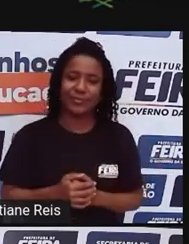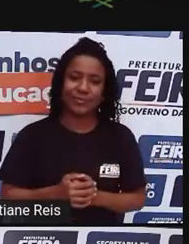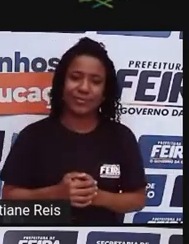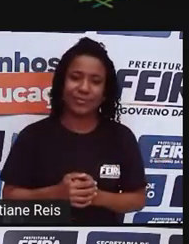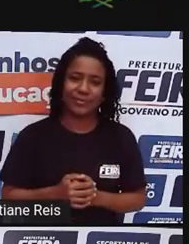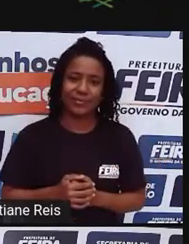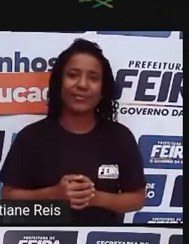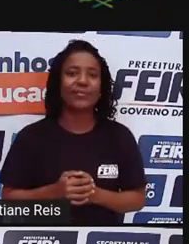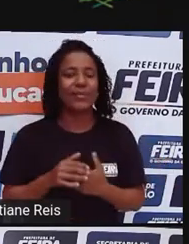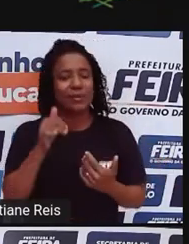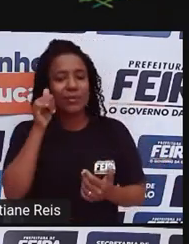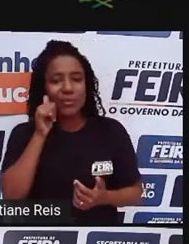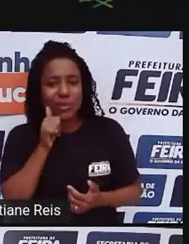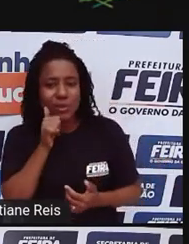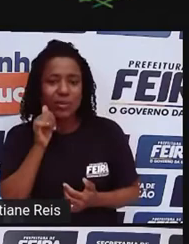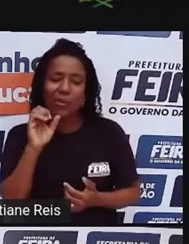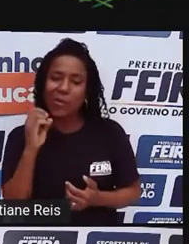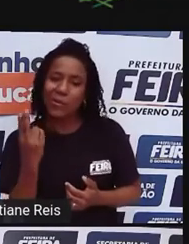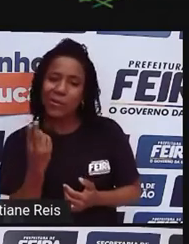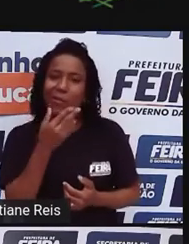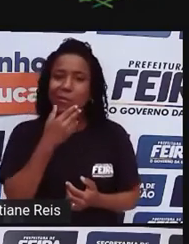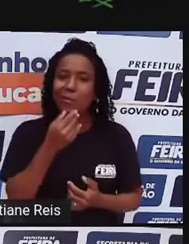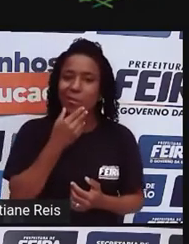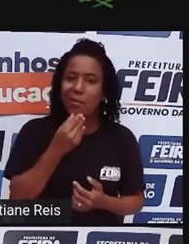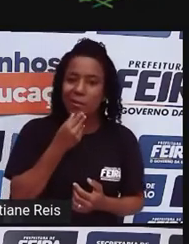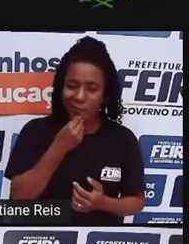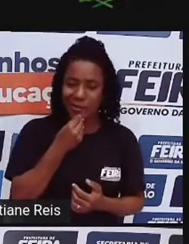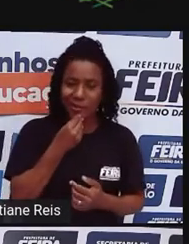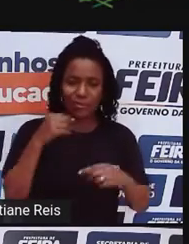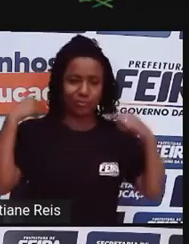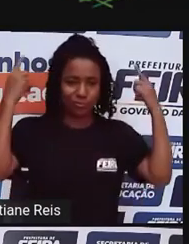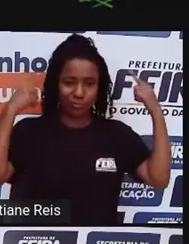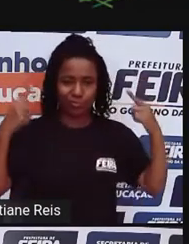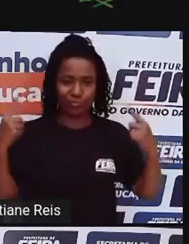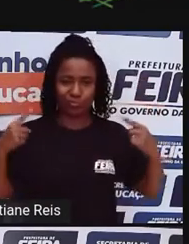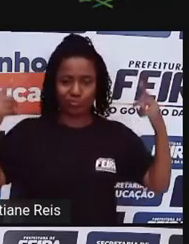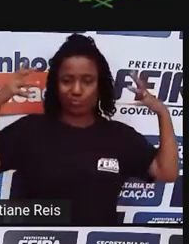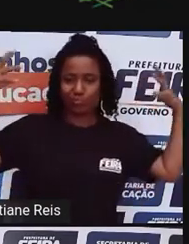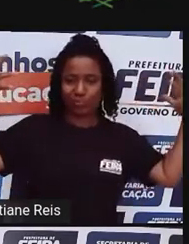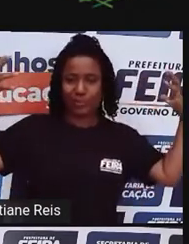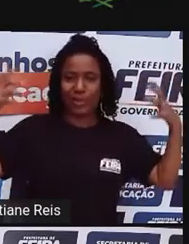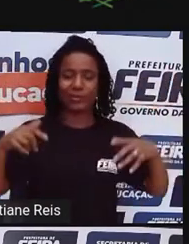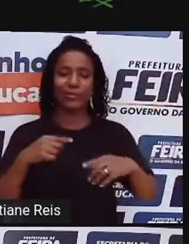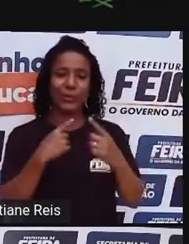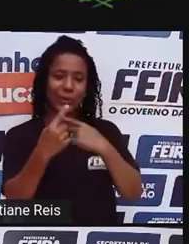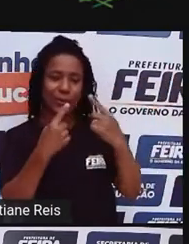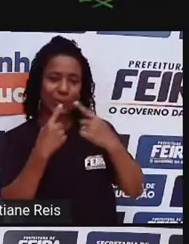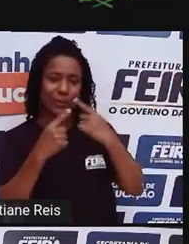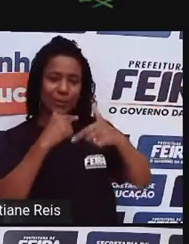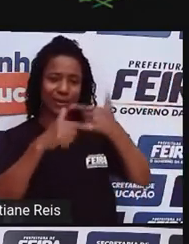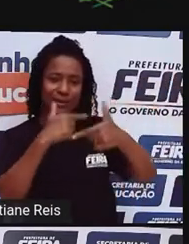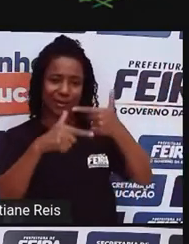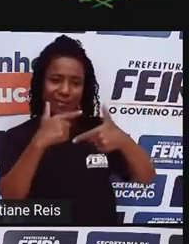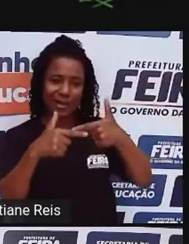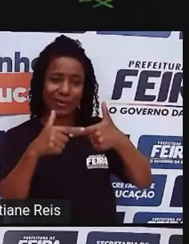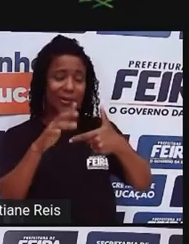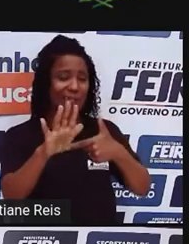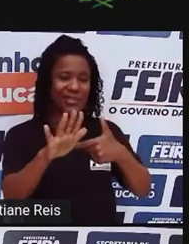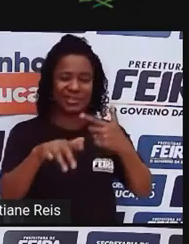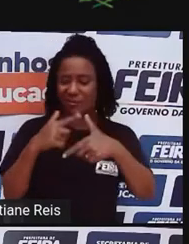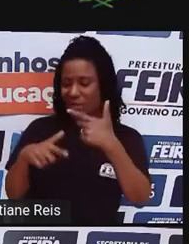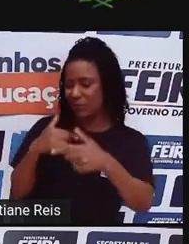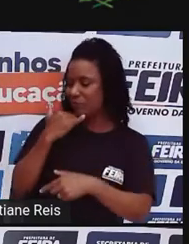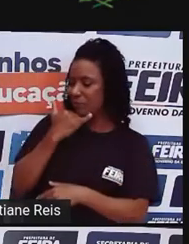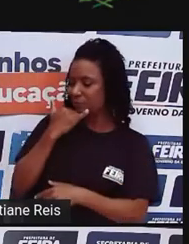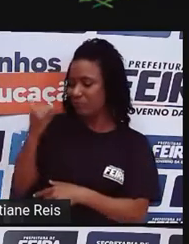uma mulher ou um homem não conseguiu um emprego por causa do cabelo. É tão recente essas notícias. E